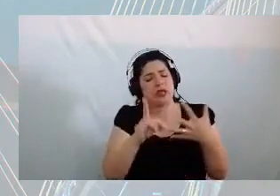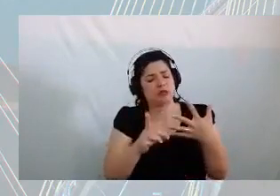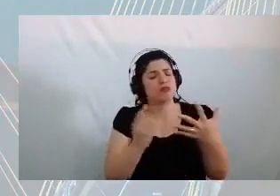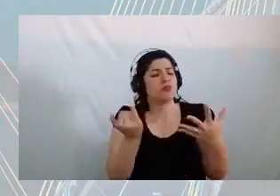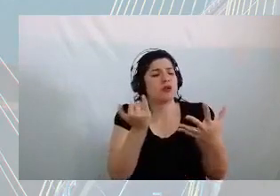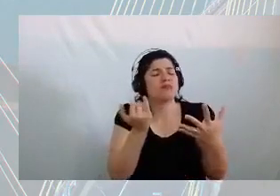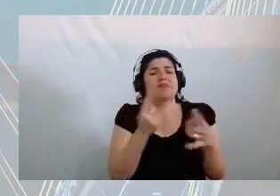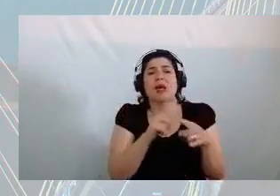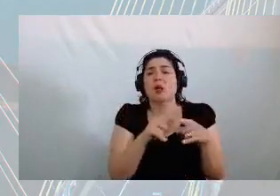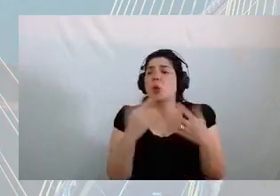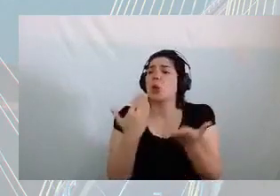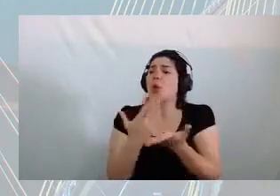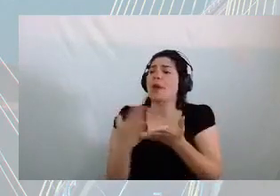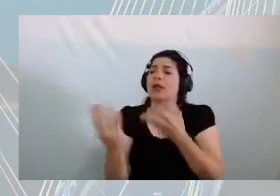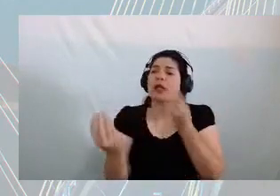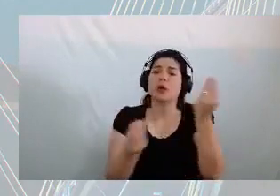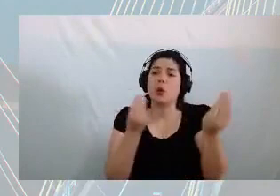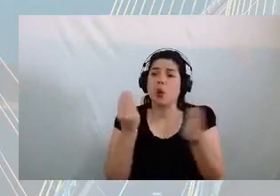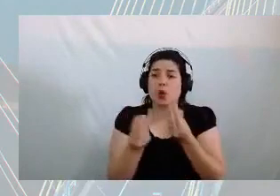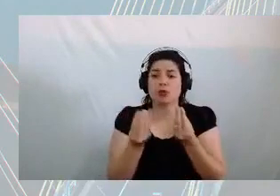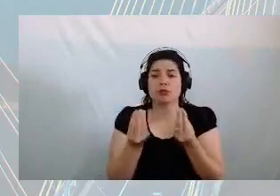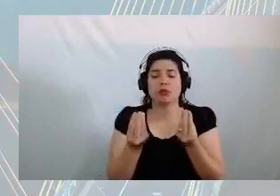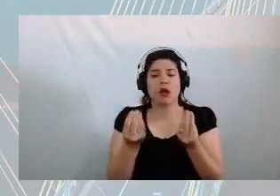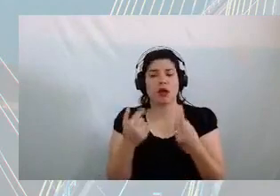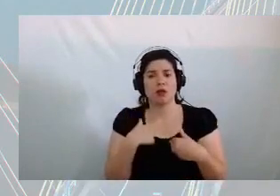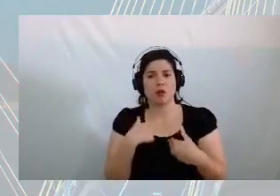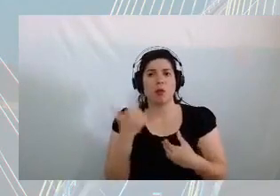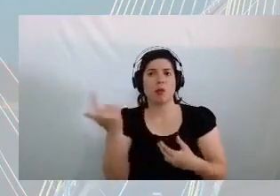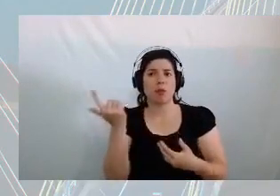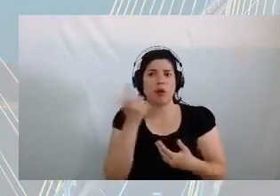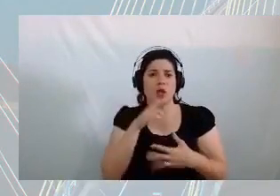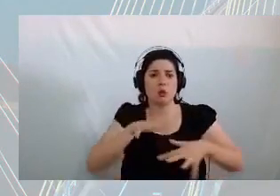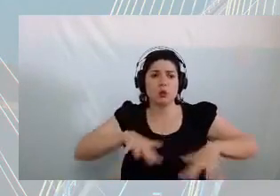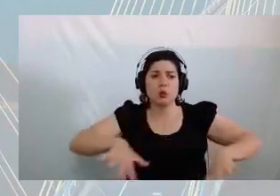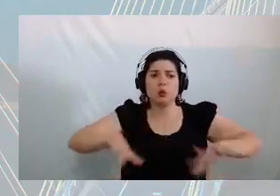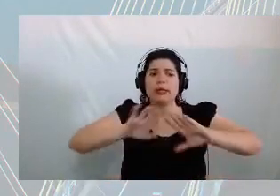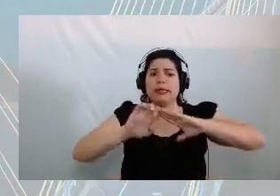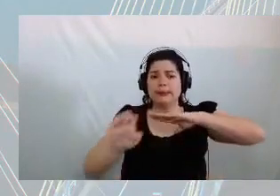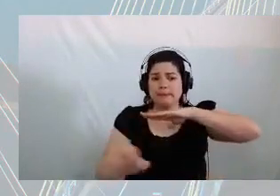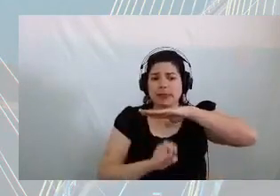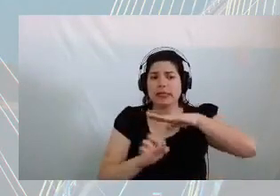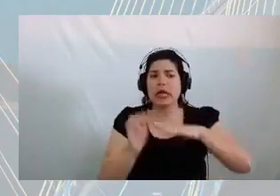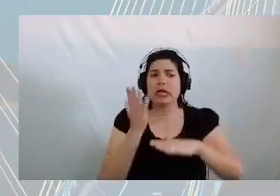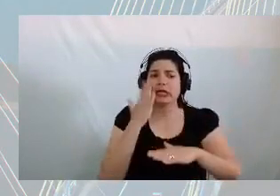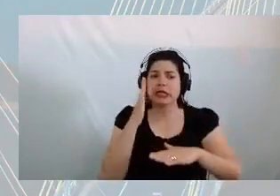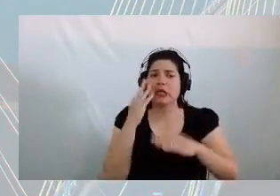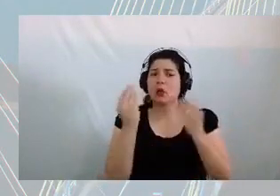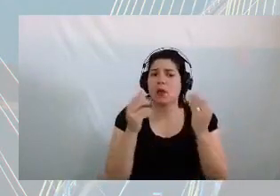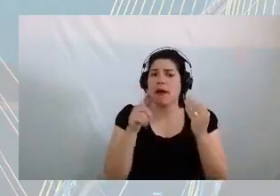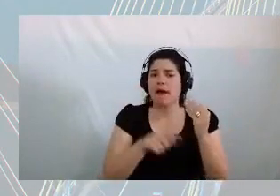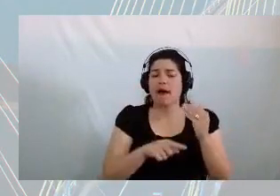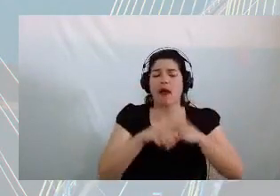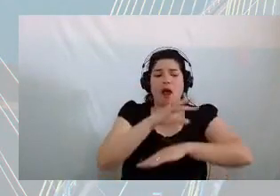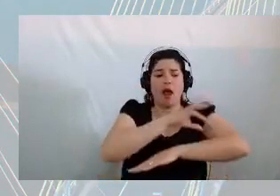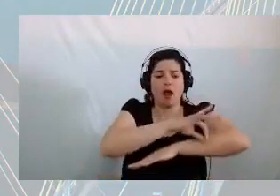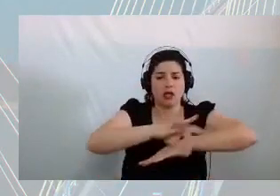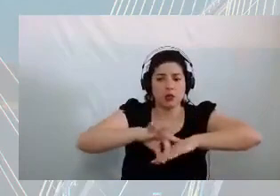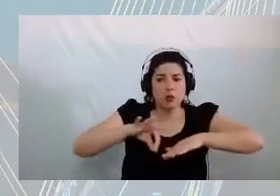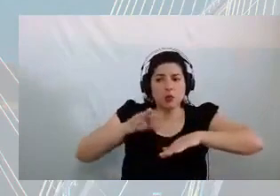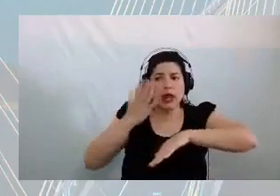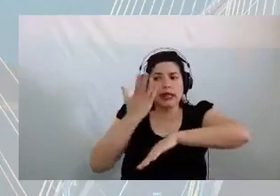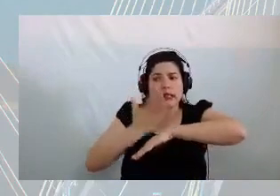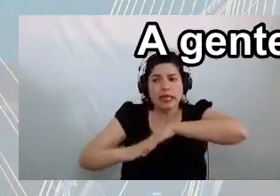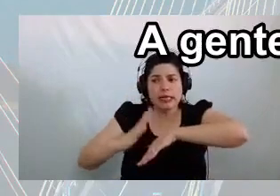que eu começo? Como que eu começo a sensibilizar toda a empresa? Eu começo pela arquitetura, eu começo pelos treinamentos? É complicado, não é